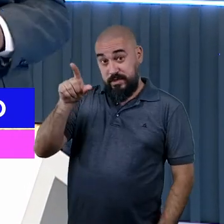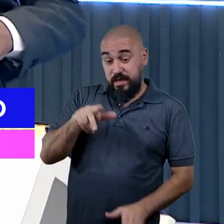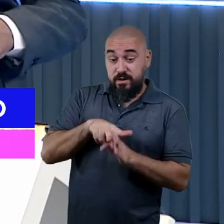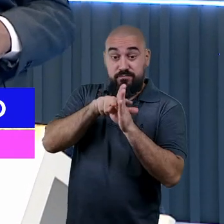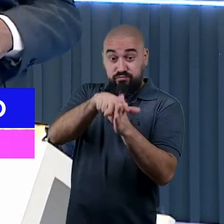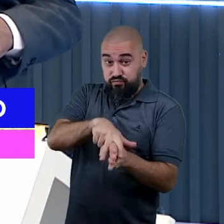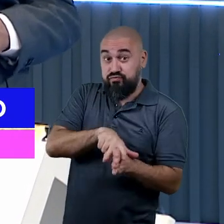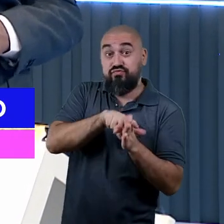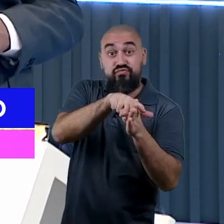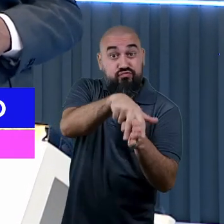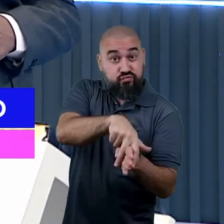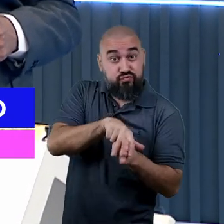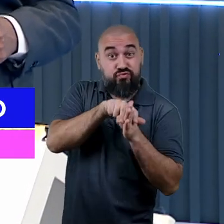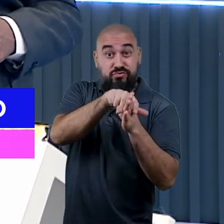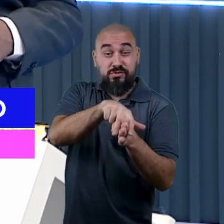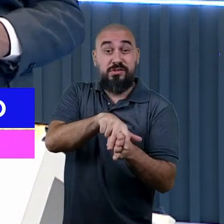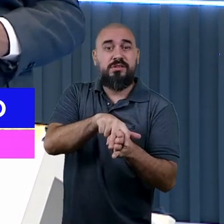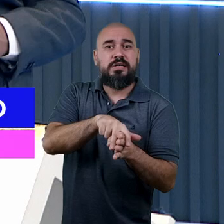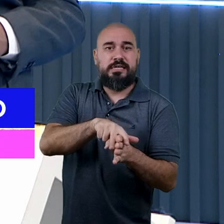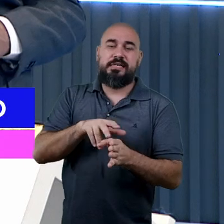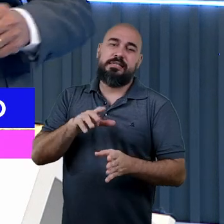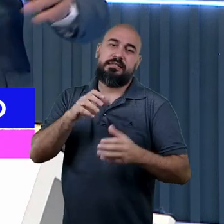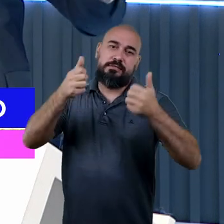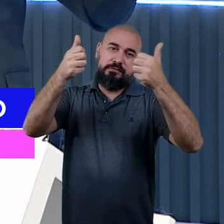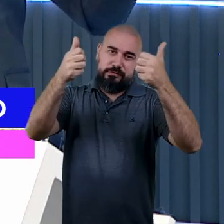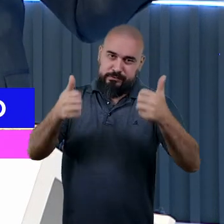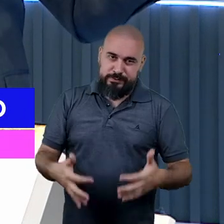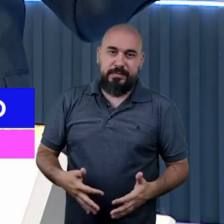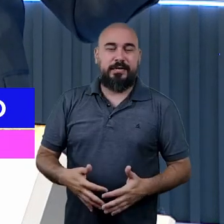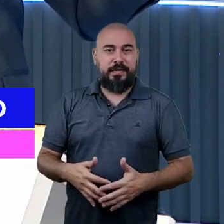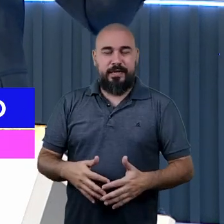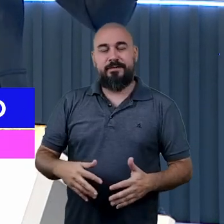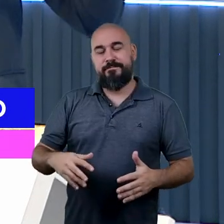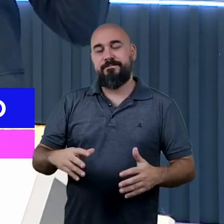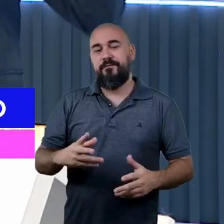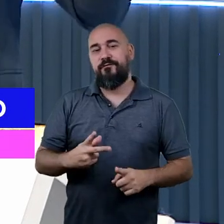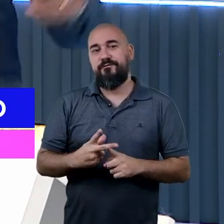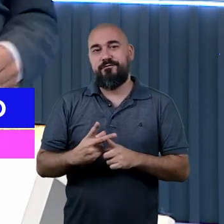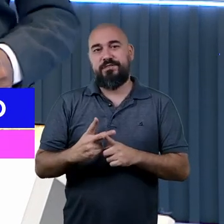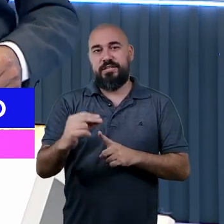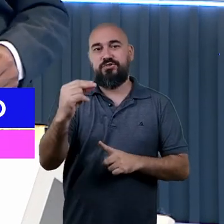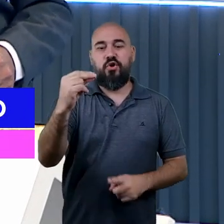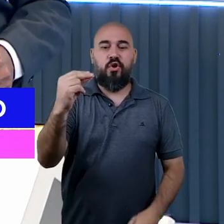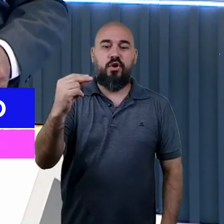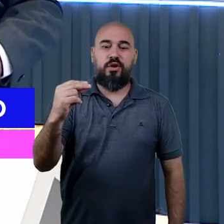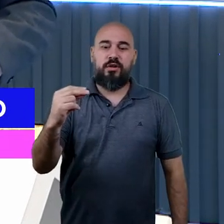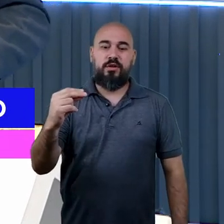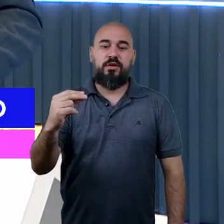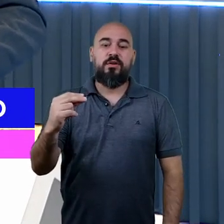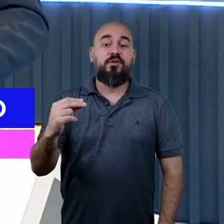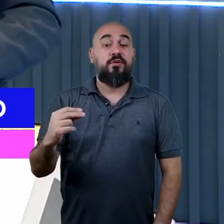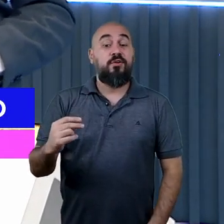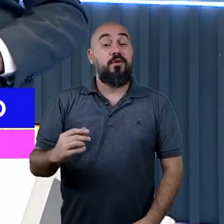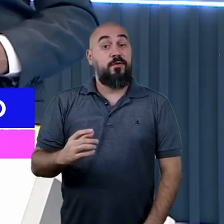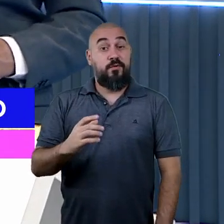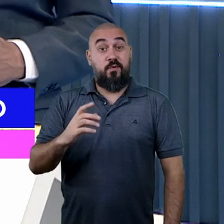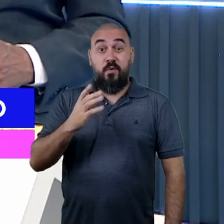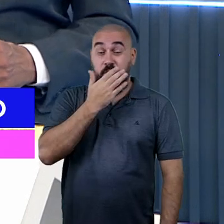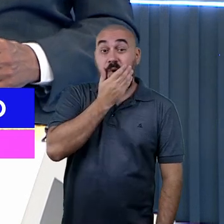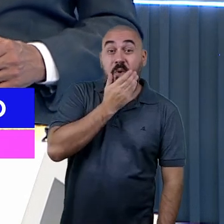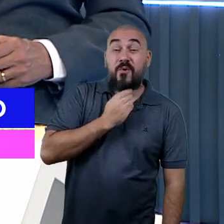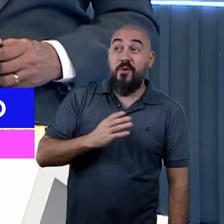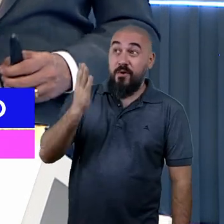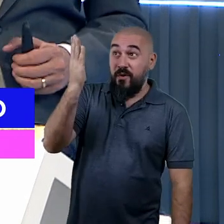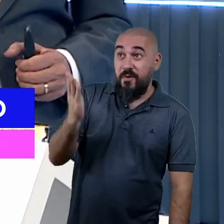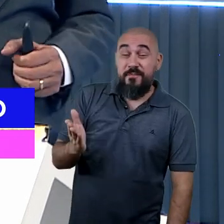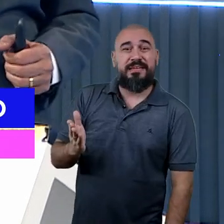que Ele volta, está estabelecida a vitória de um reino eterno, de um reino